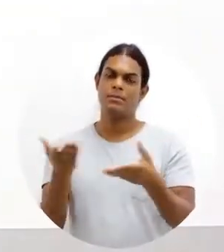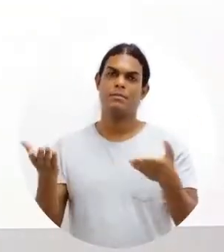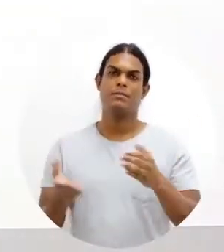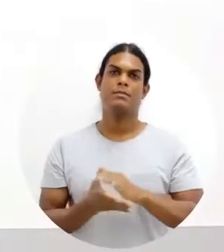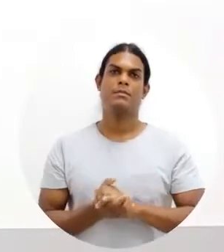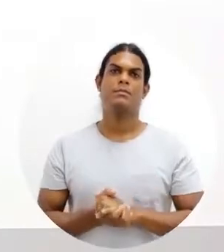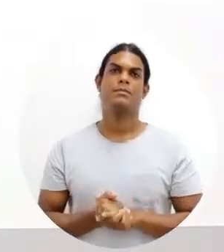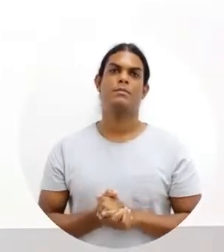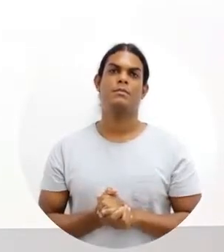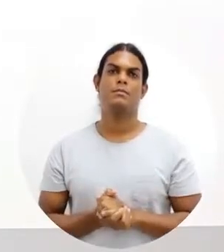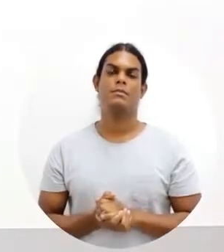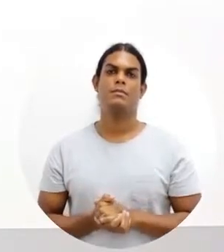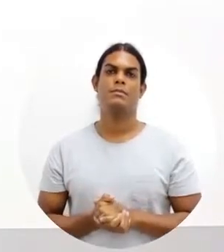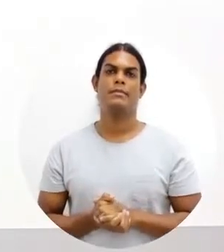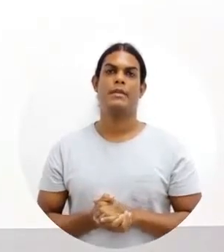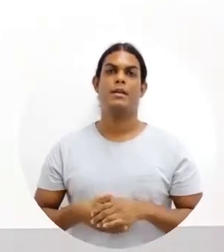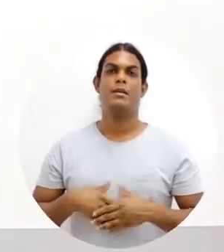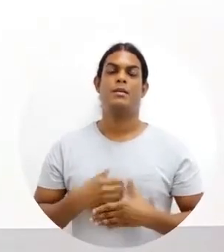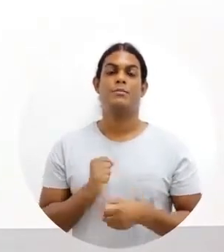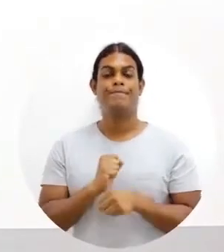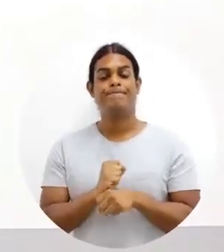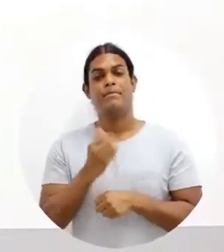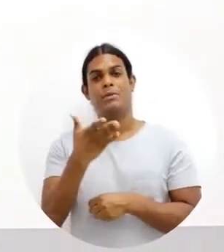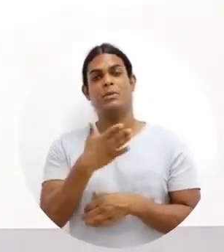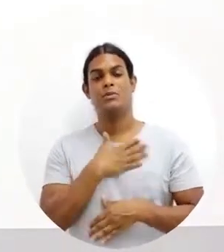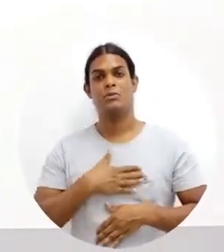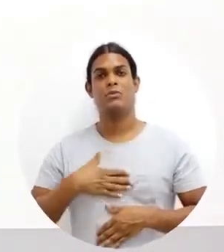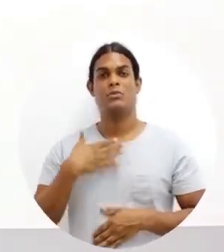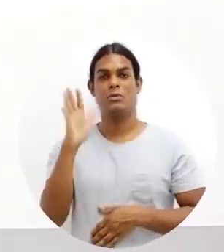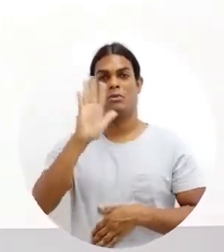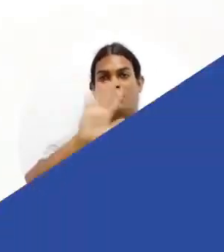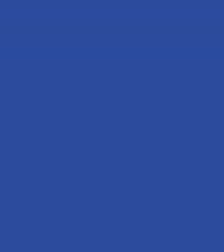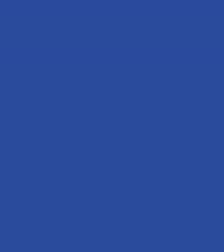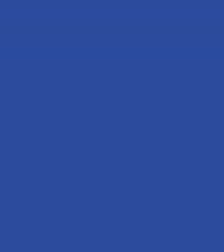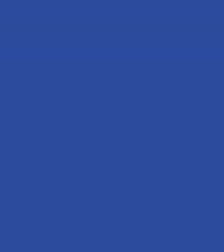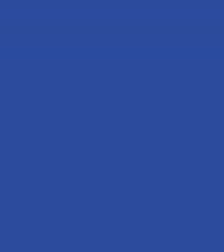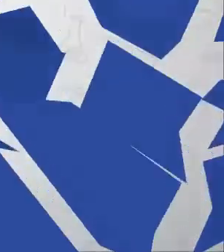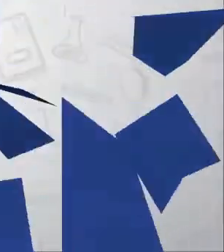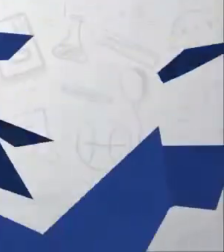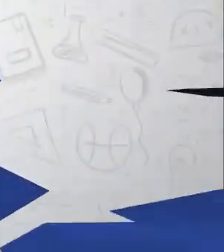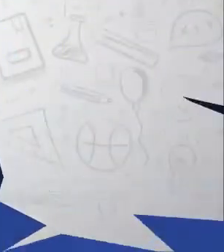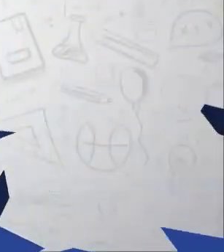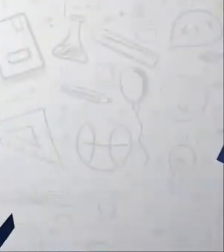mais interativa. Eu espero que vocês tenham gostado da videoaula e a gente se vê.